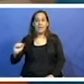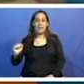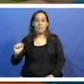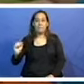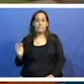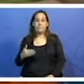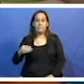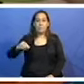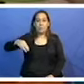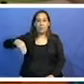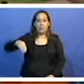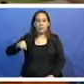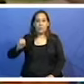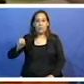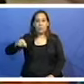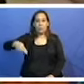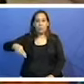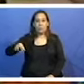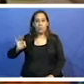O Baile da Girafa